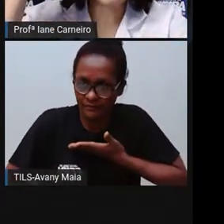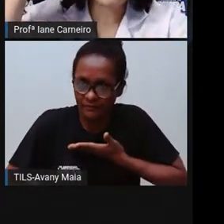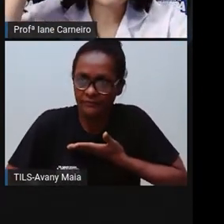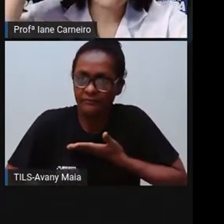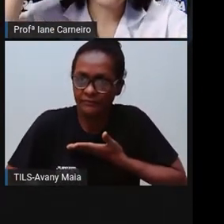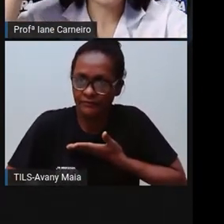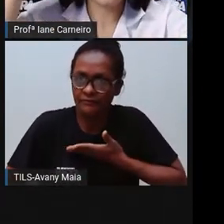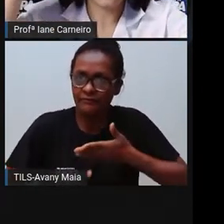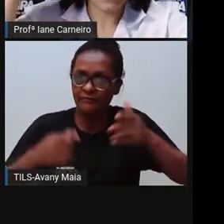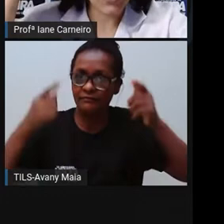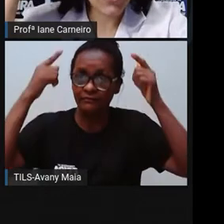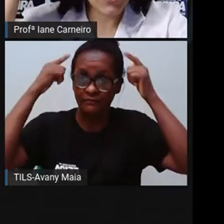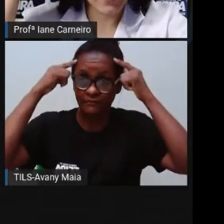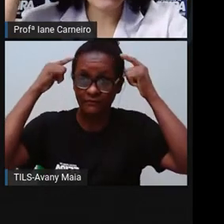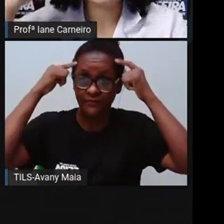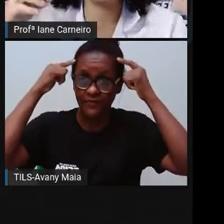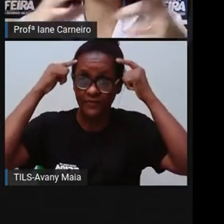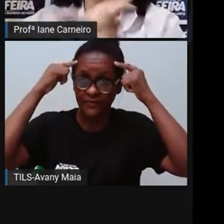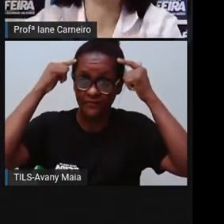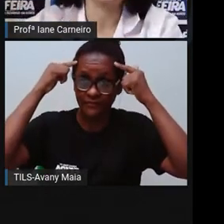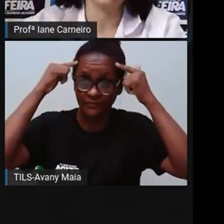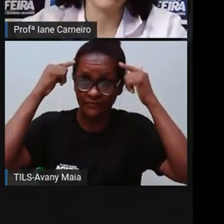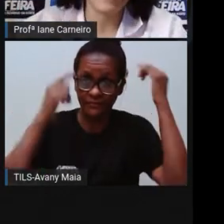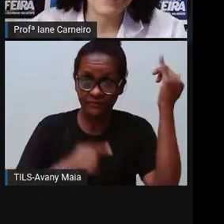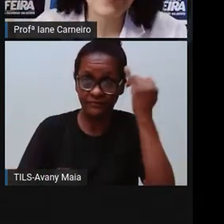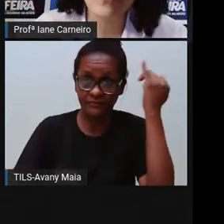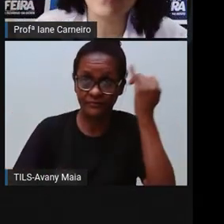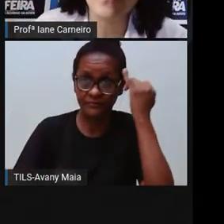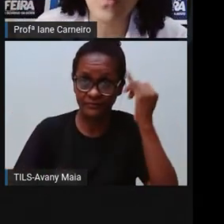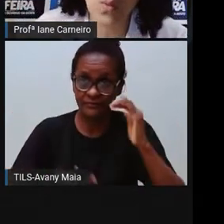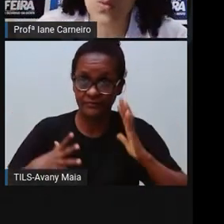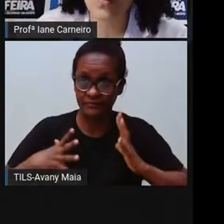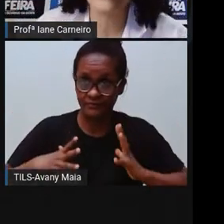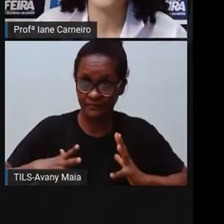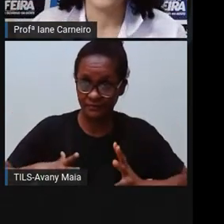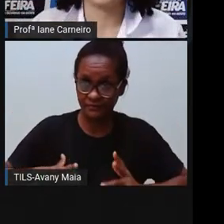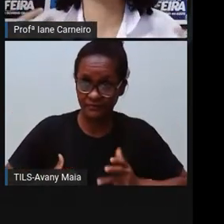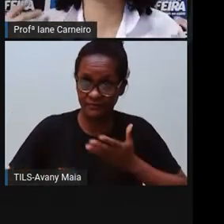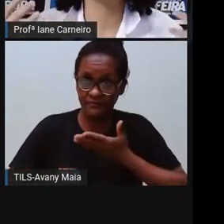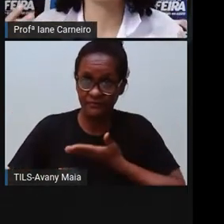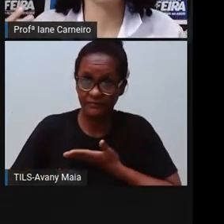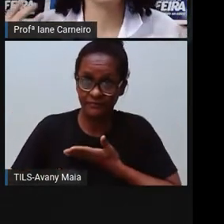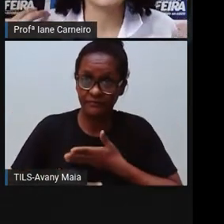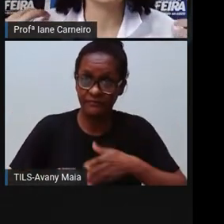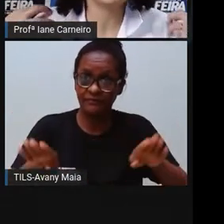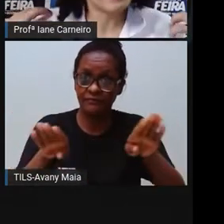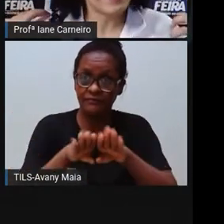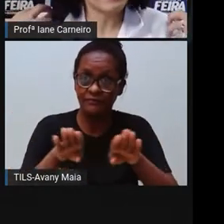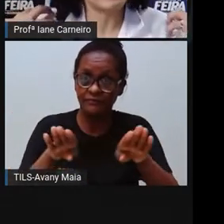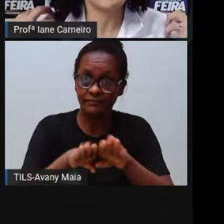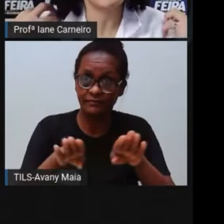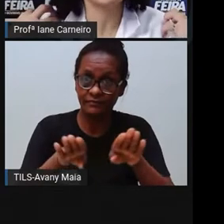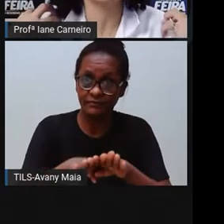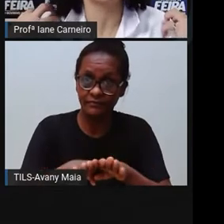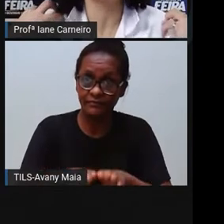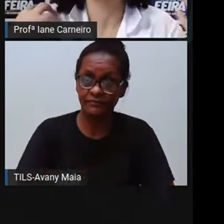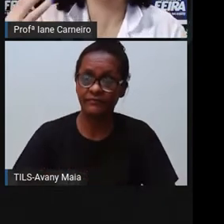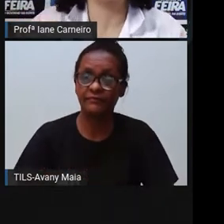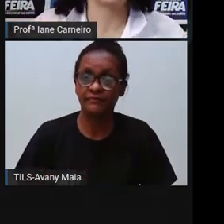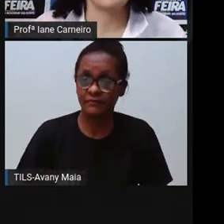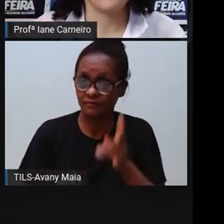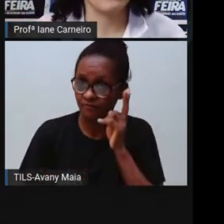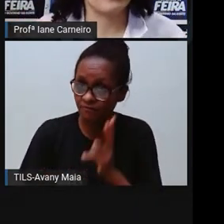também da nossa mente, né? Então, além da limpeza do nosso corpo, a gente tem que cuidar dele em si,